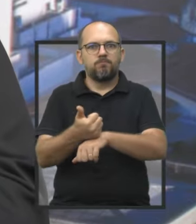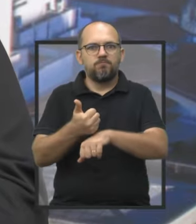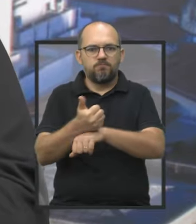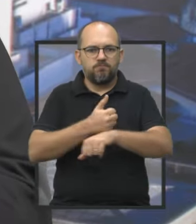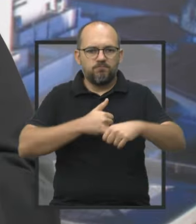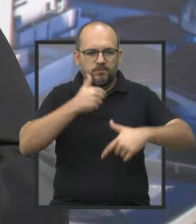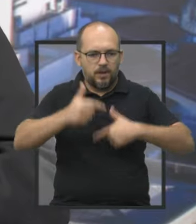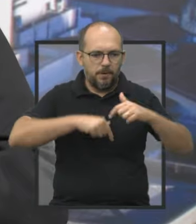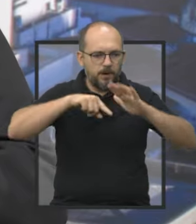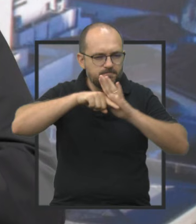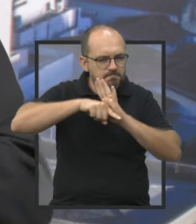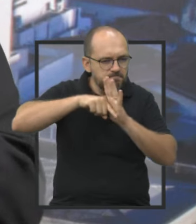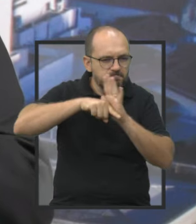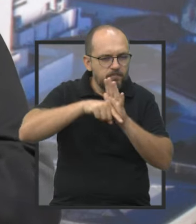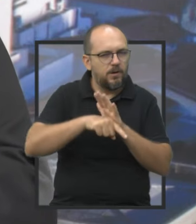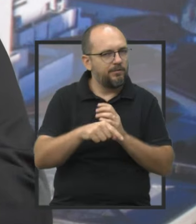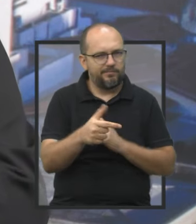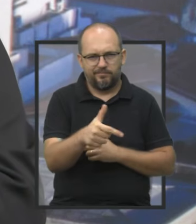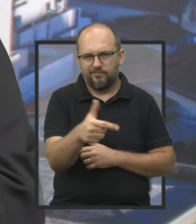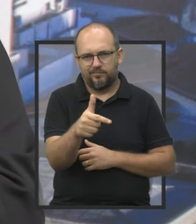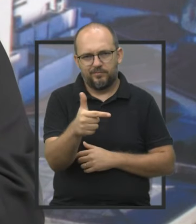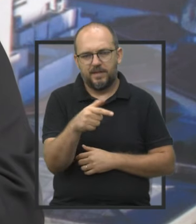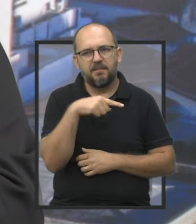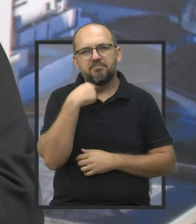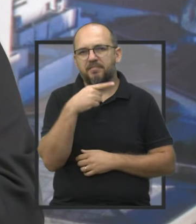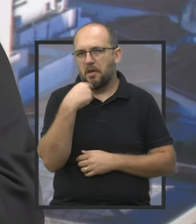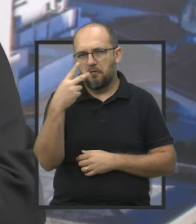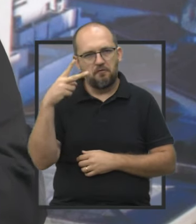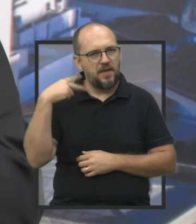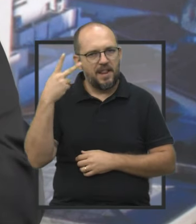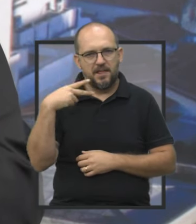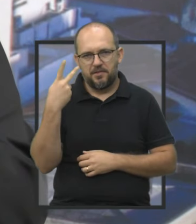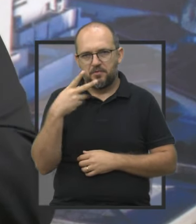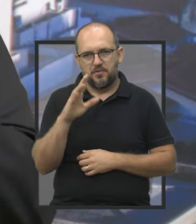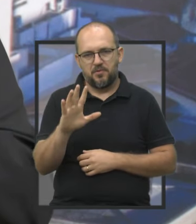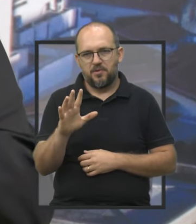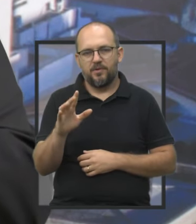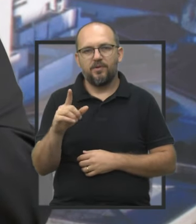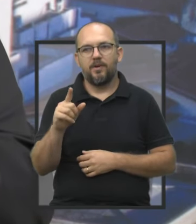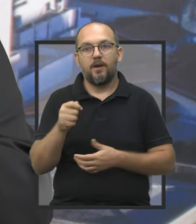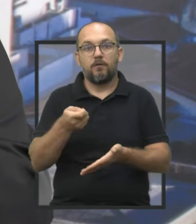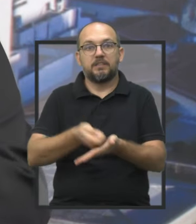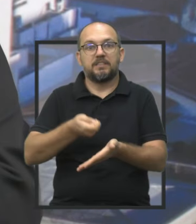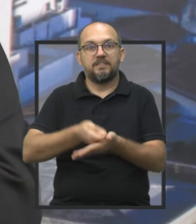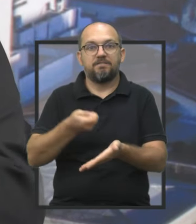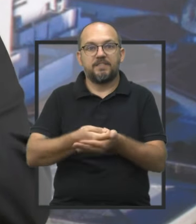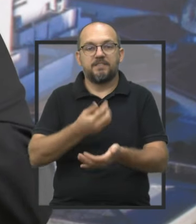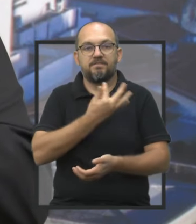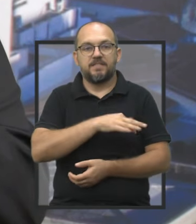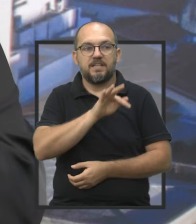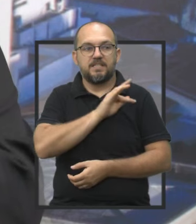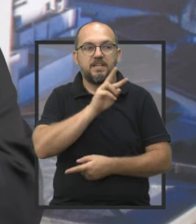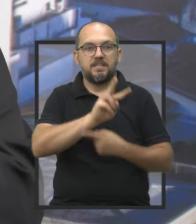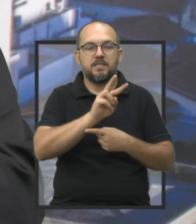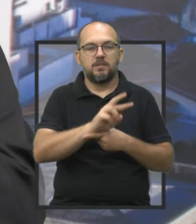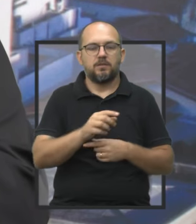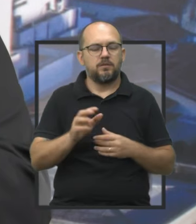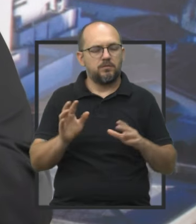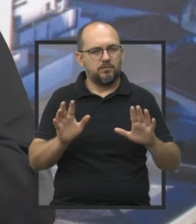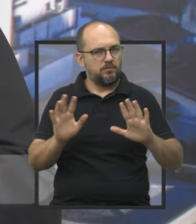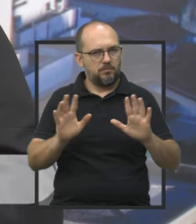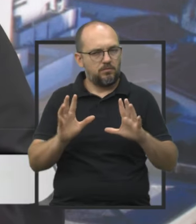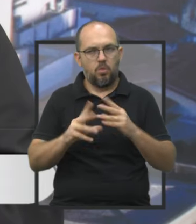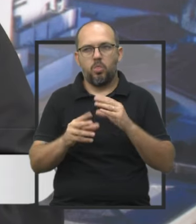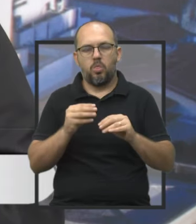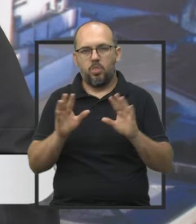tipo de trabalho. Nenhum vereador, em que pese seja dever fiscalizar, e não estou aqui me furtando disso,